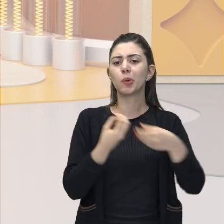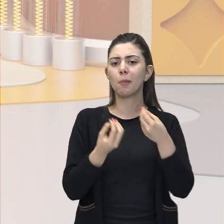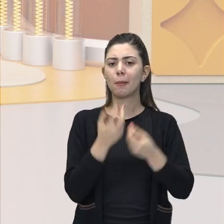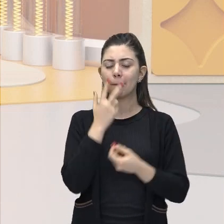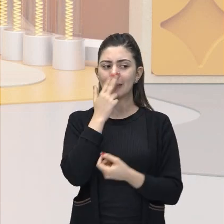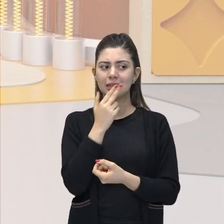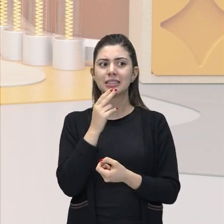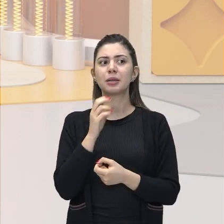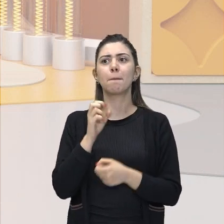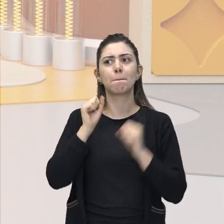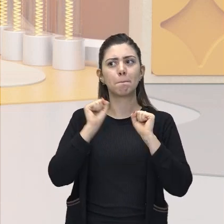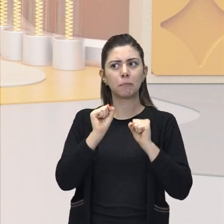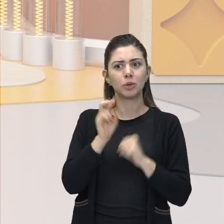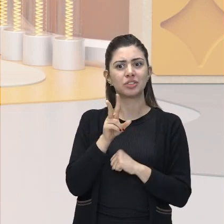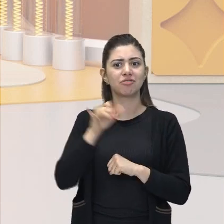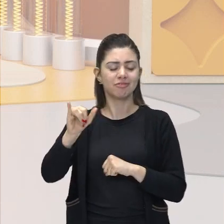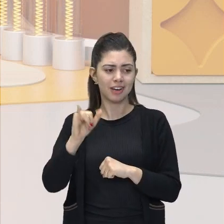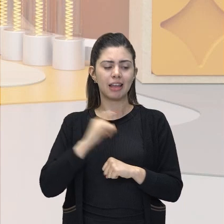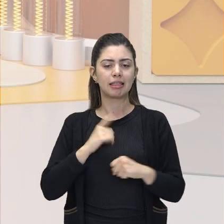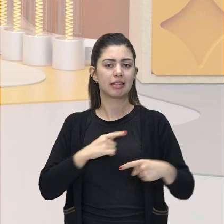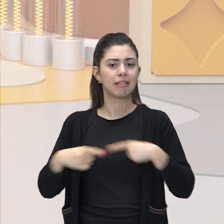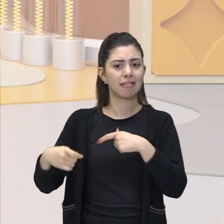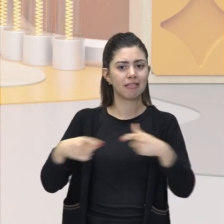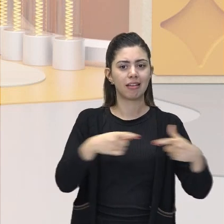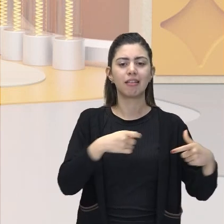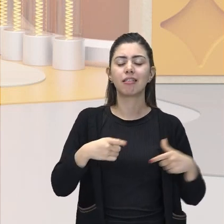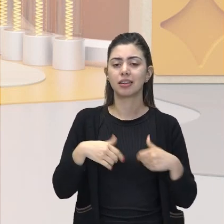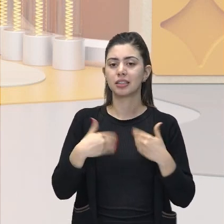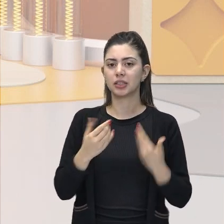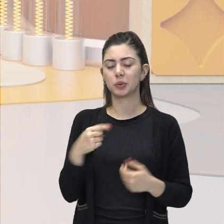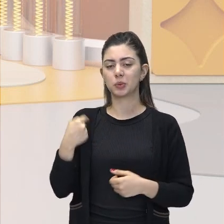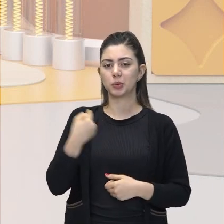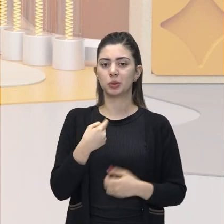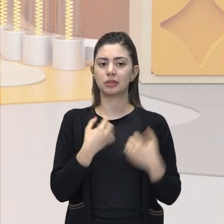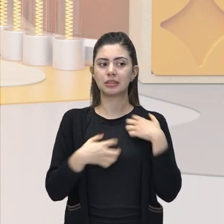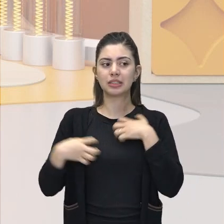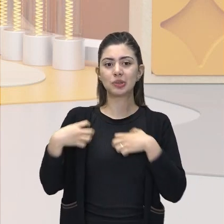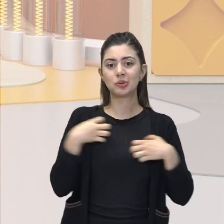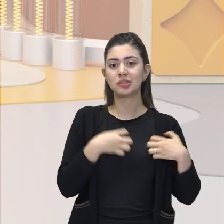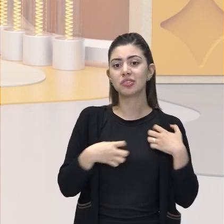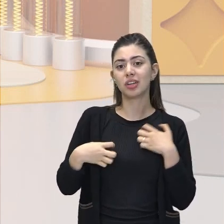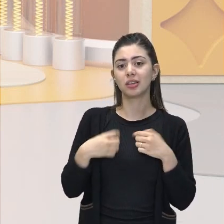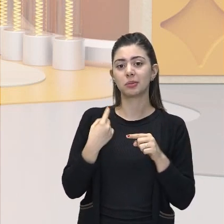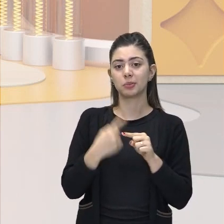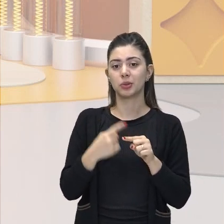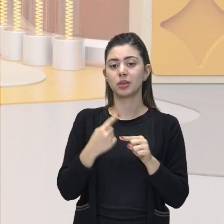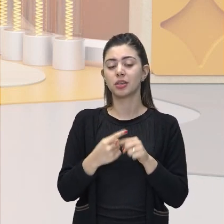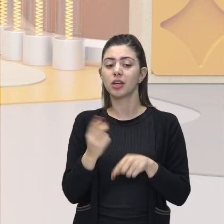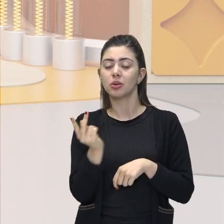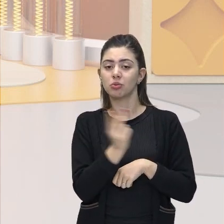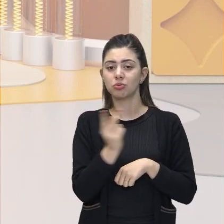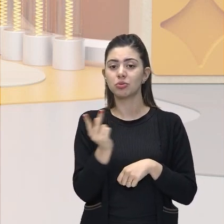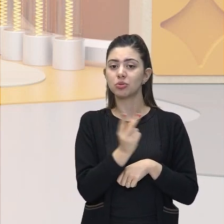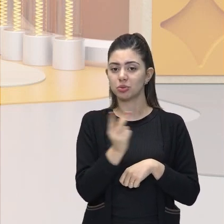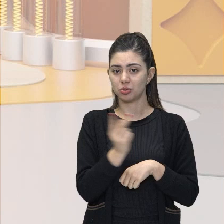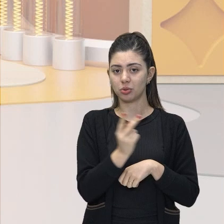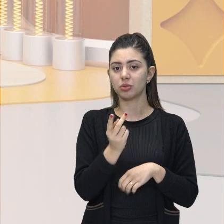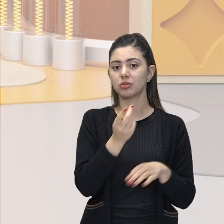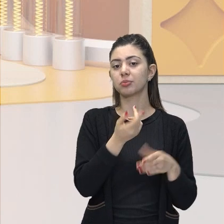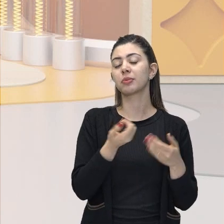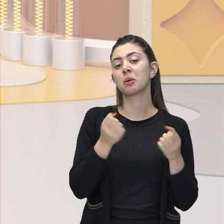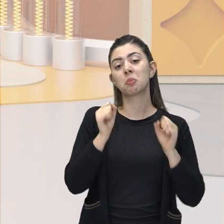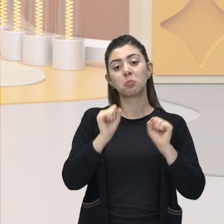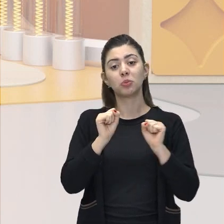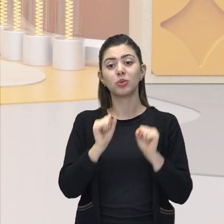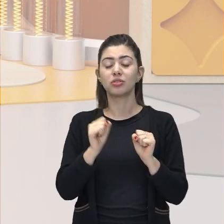desse conflito, né? Então todo mundo ficava um pouco apreensivo de chegar um momento em que essas duas superpotências poderiam ali